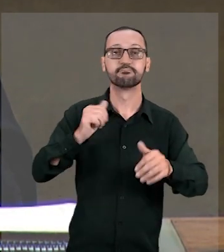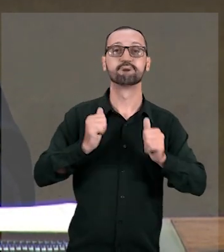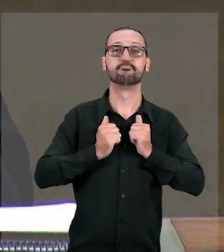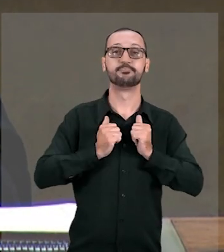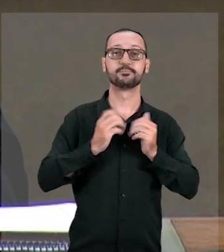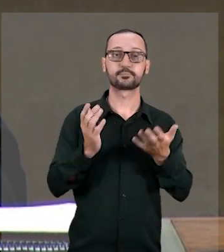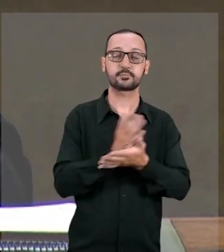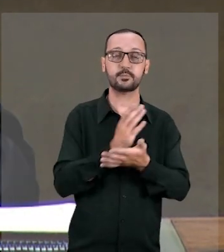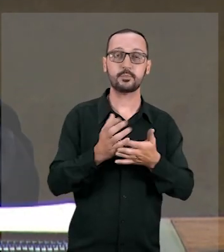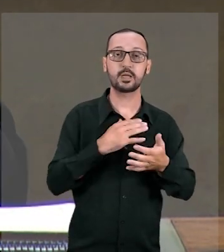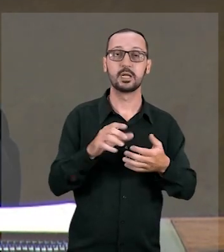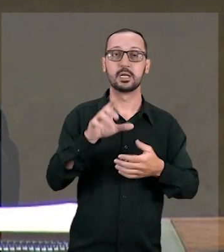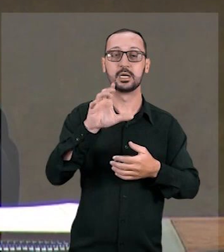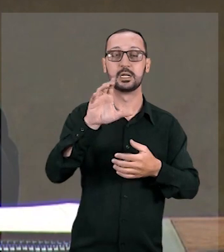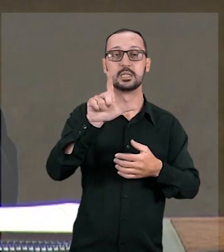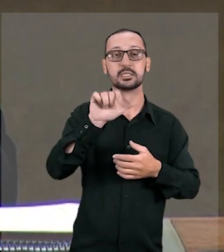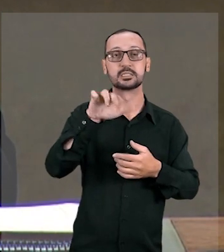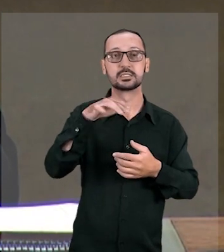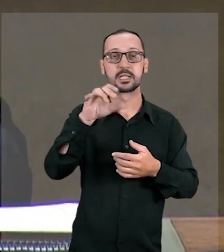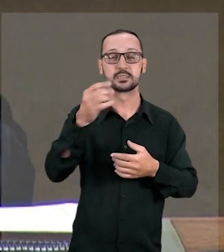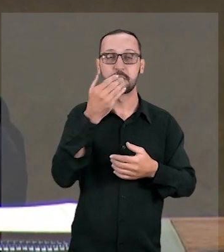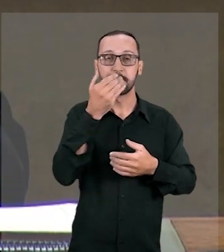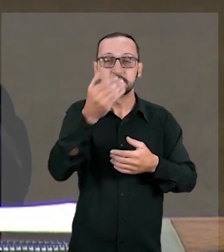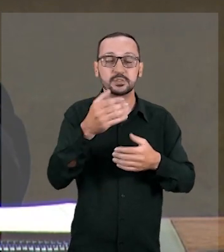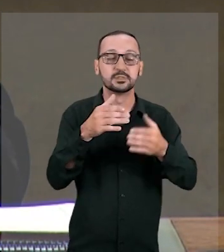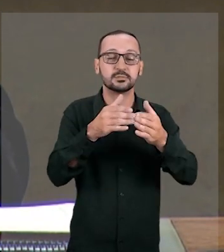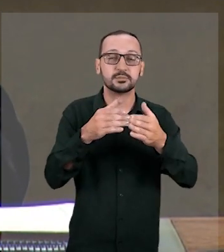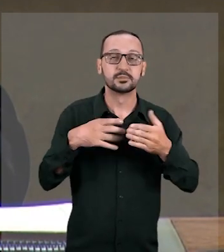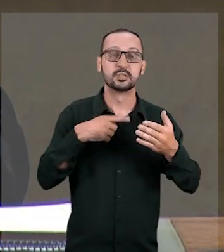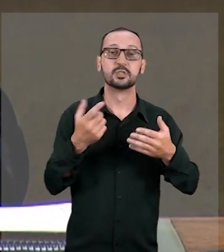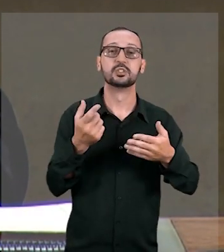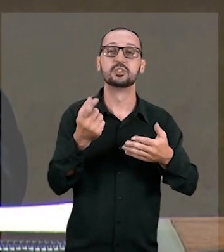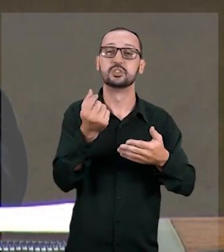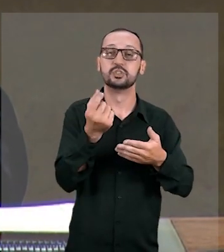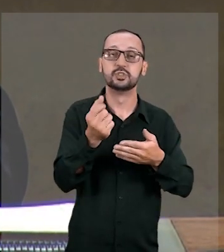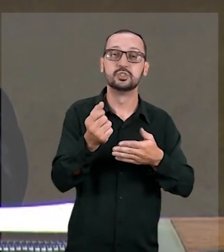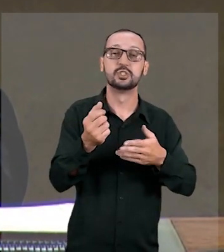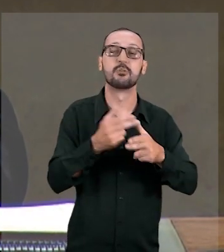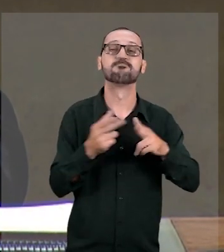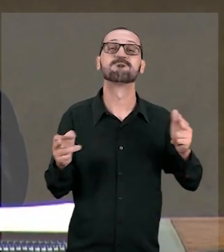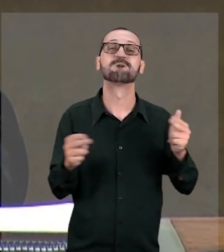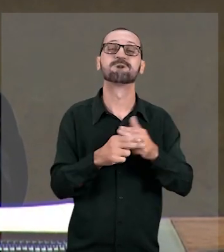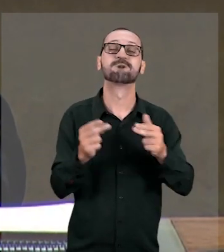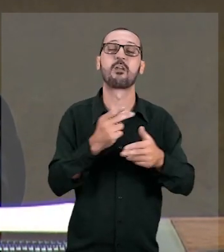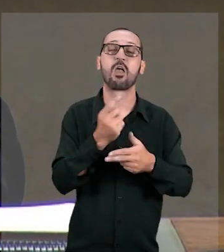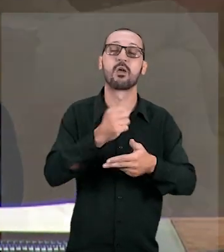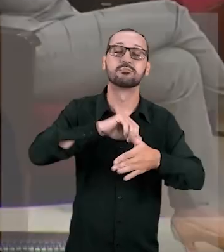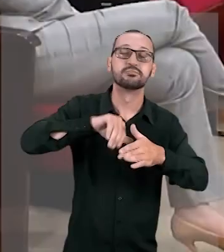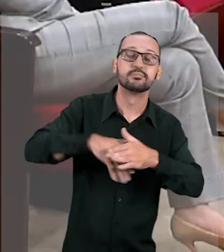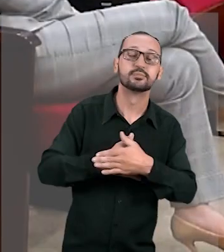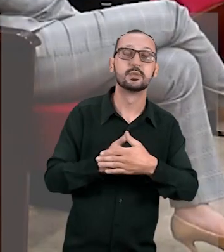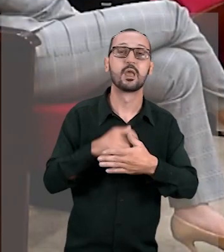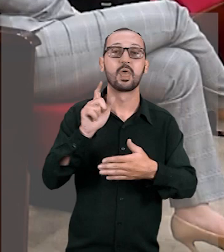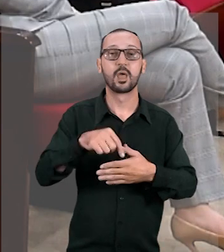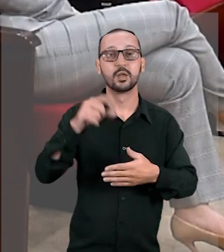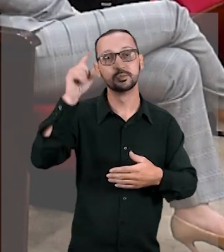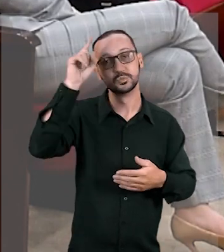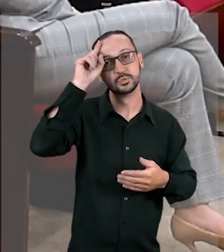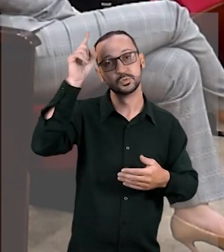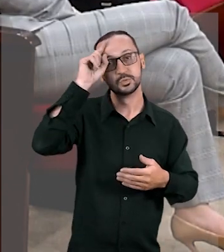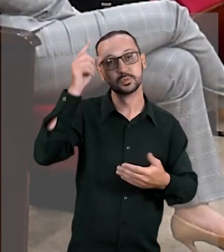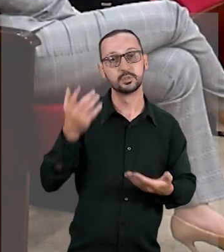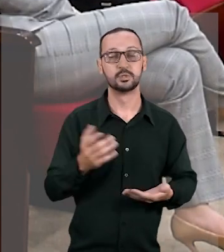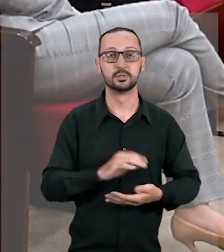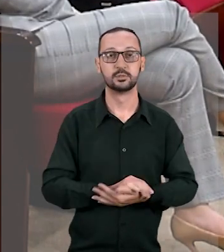em licitação, peculato, lavagem de dinheiro, passam a ser a rotina. O que